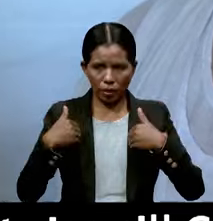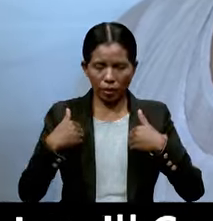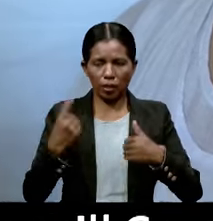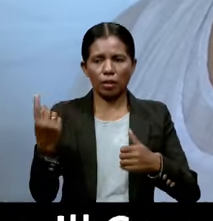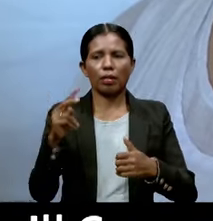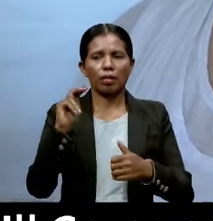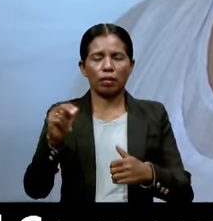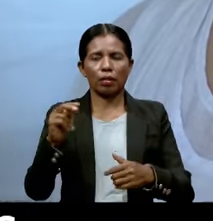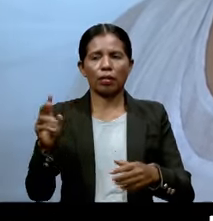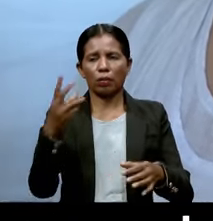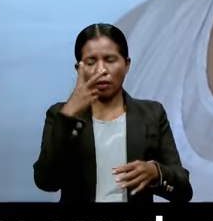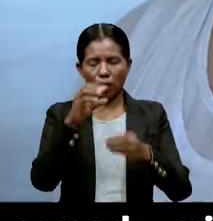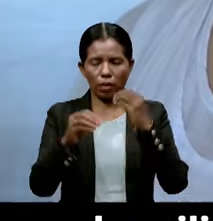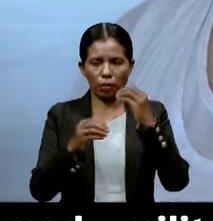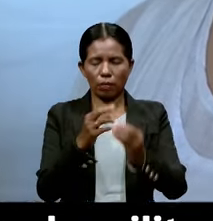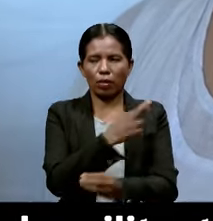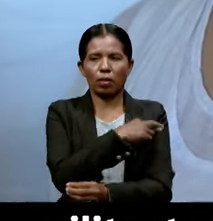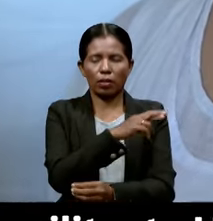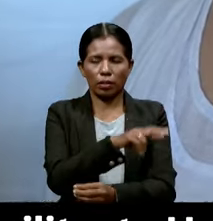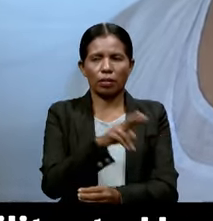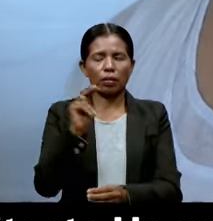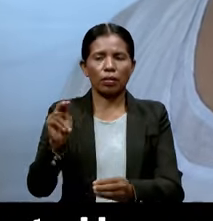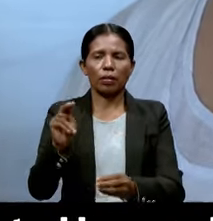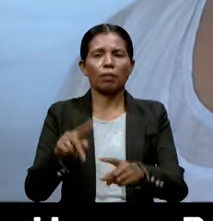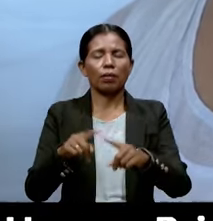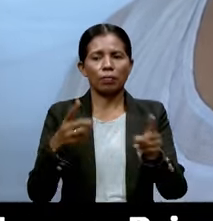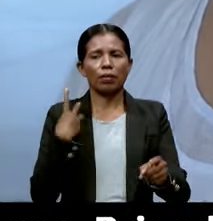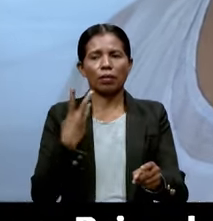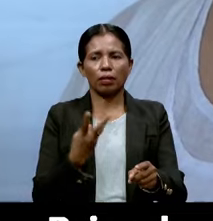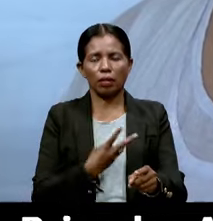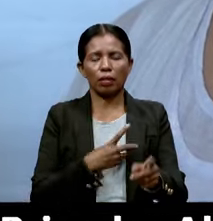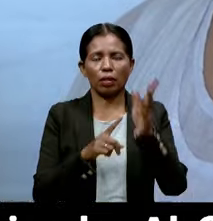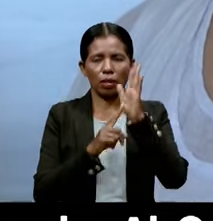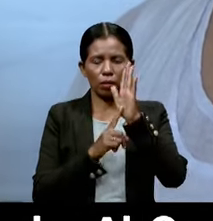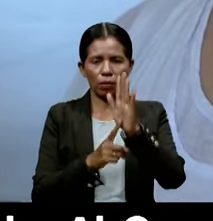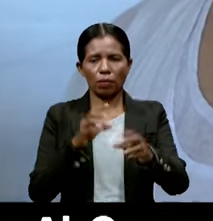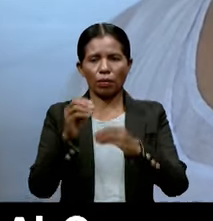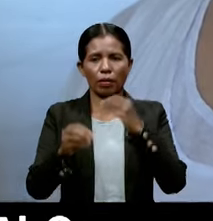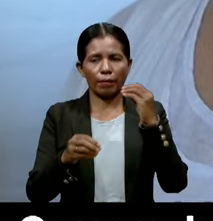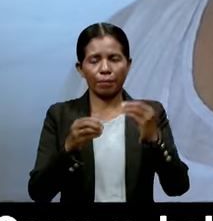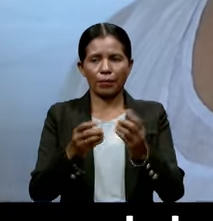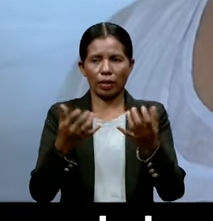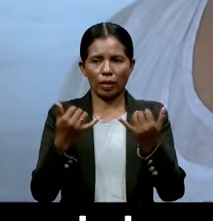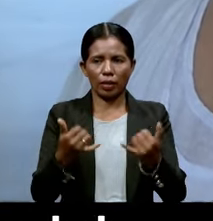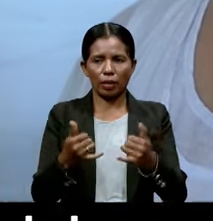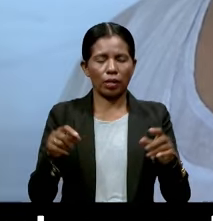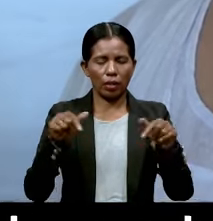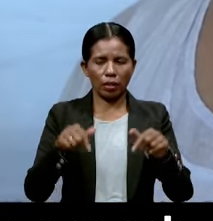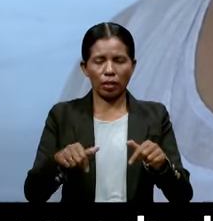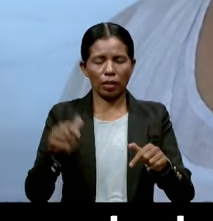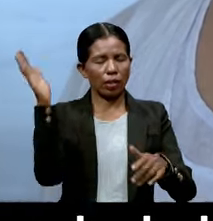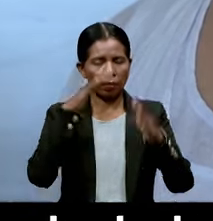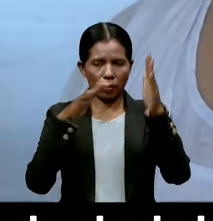sempre diga ba religion nian. Mai be itamos ato katak ne laia